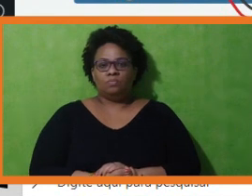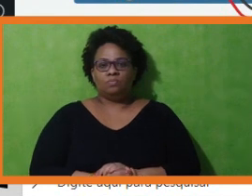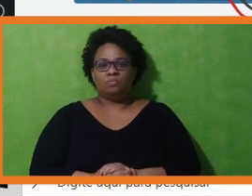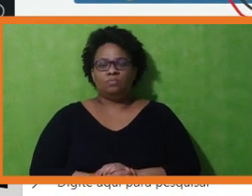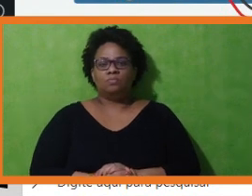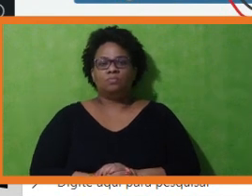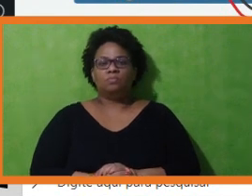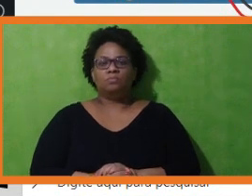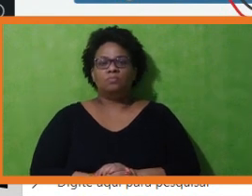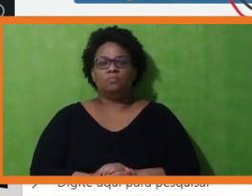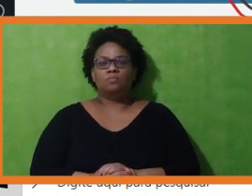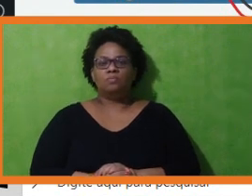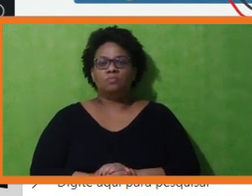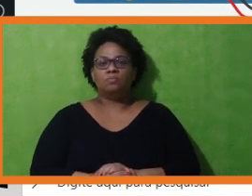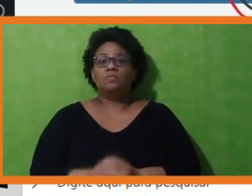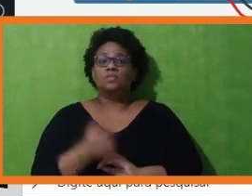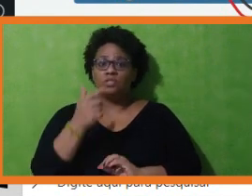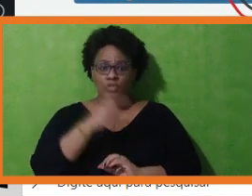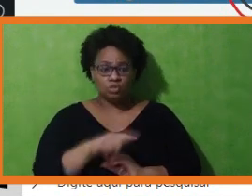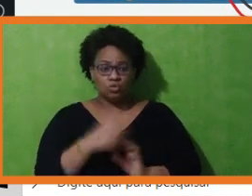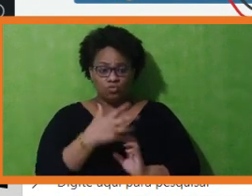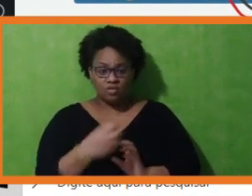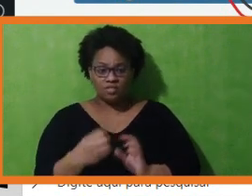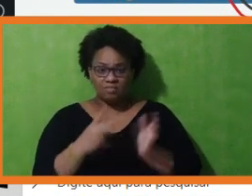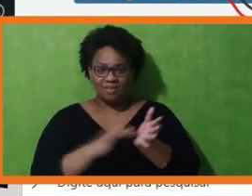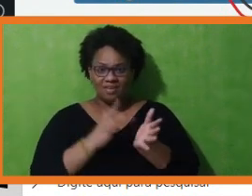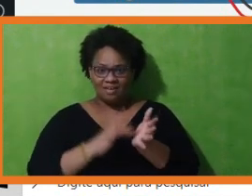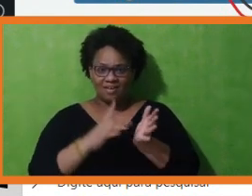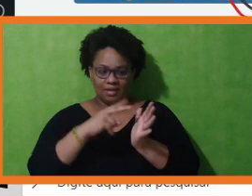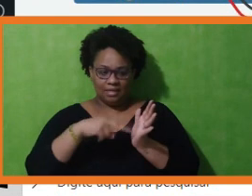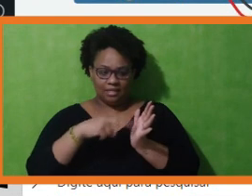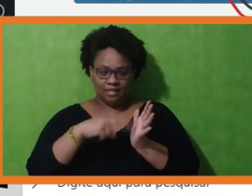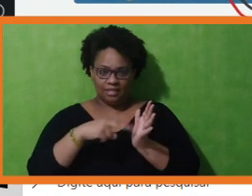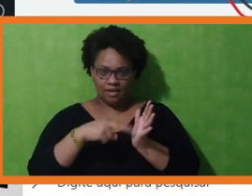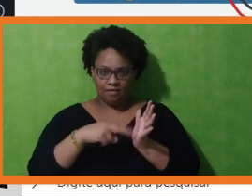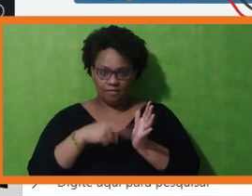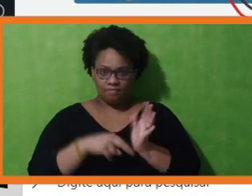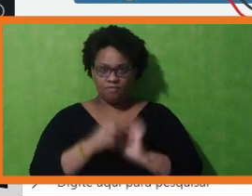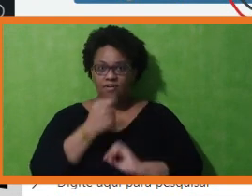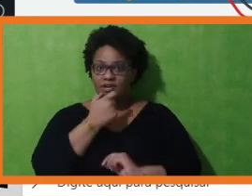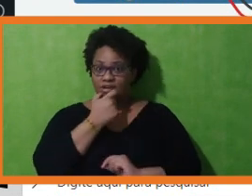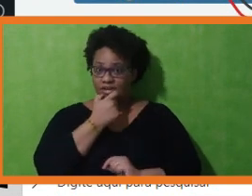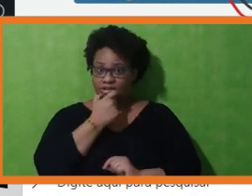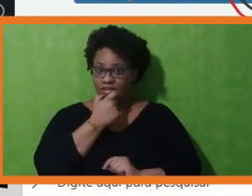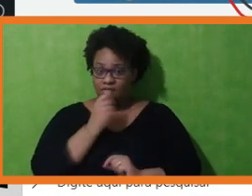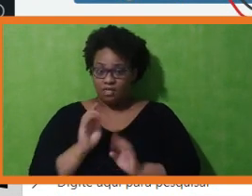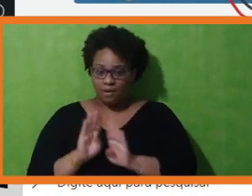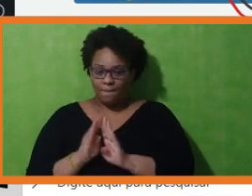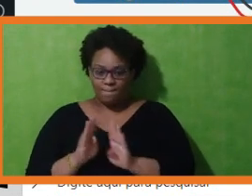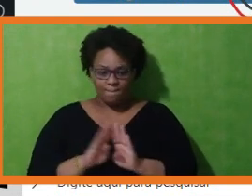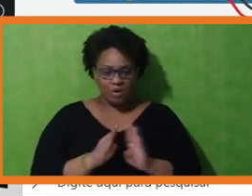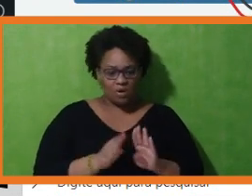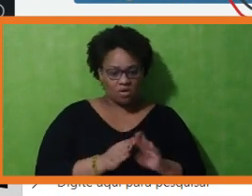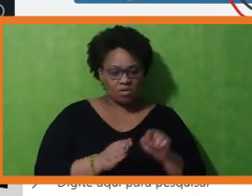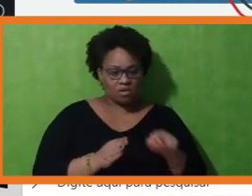Porque nós já estamos na segunda coisa aqui, na segunda parte. Vai receber de novo a leitura digital read,